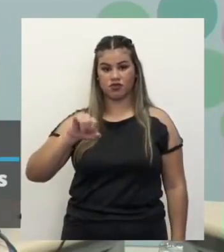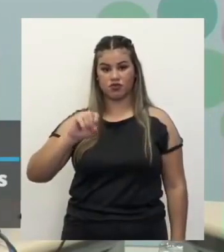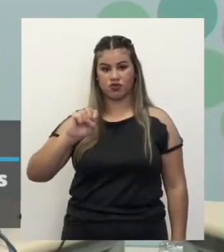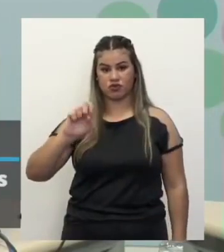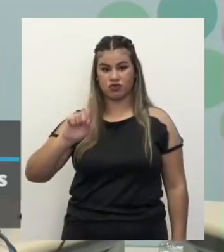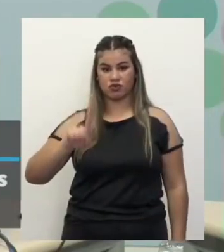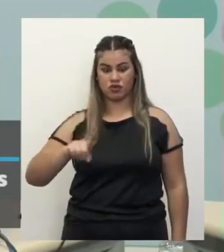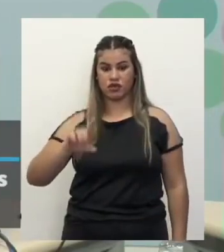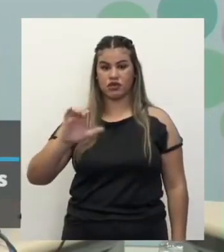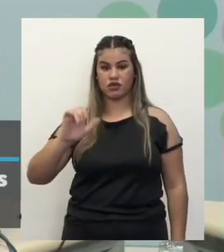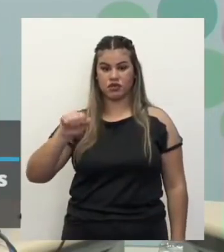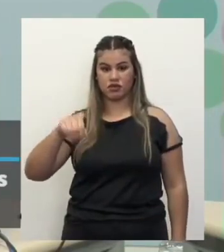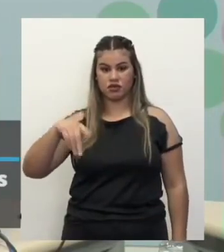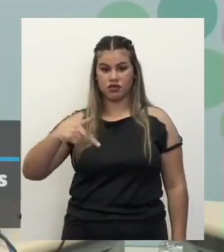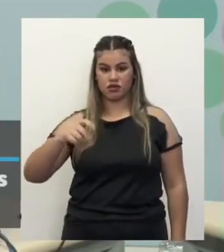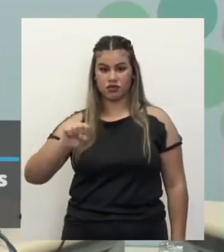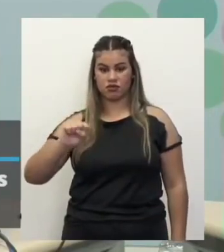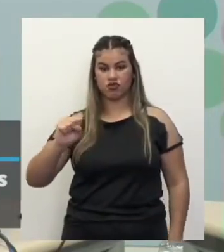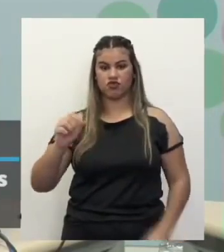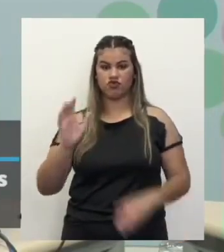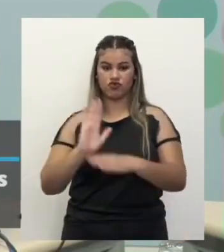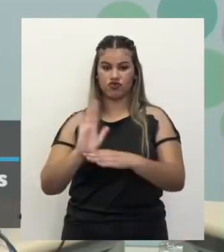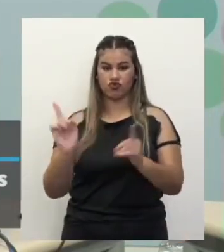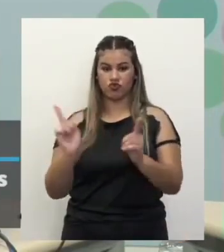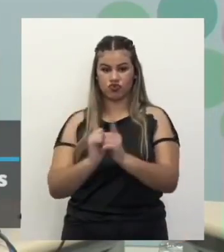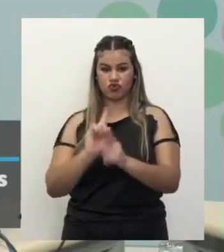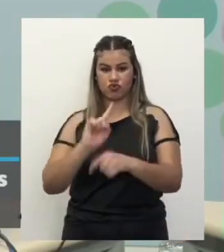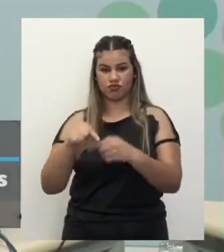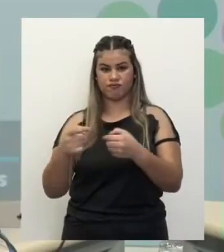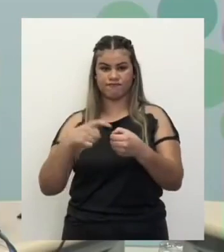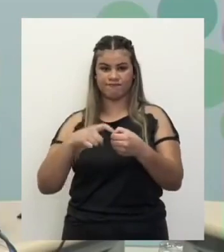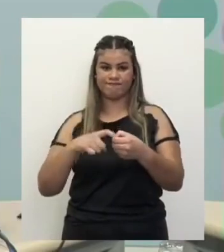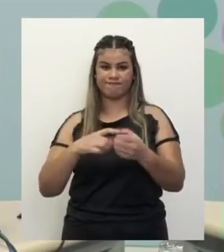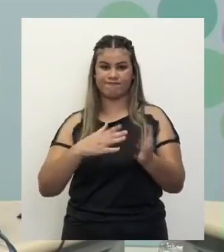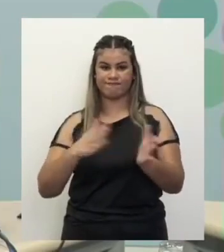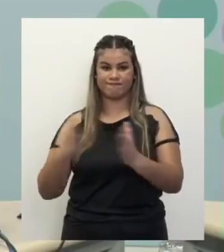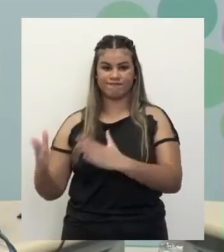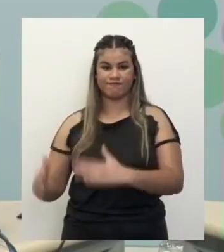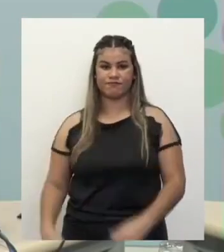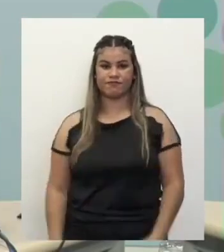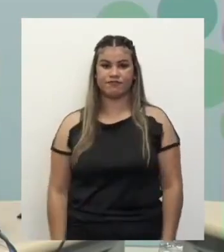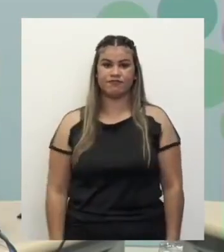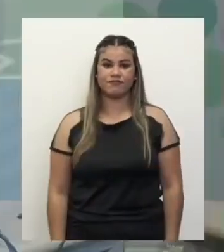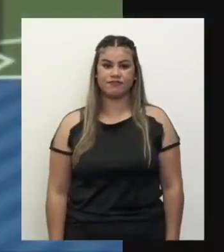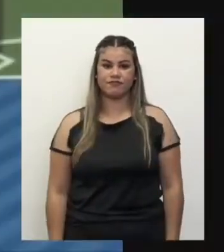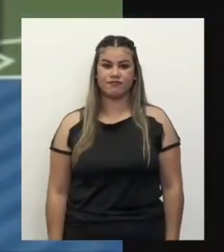curtinho, ele tem 1 minuto e 8. Acompanhe aí, nós já retornamos.